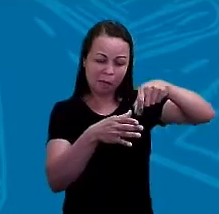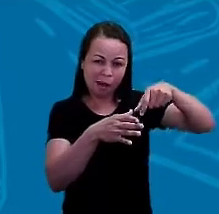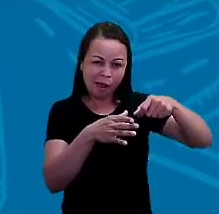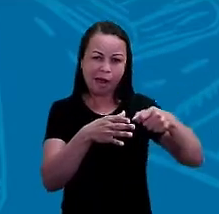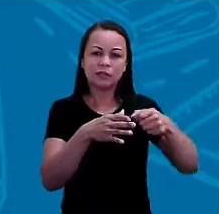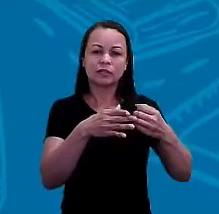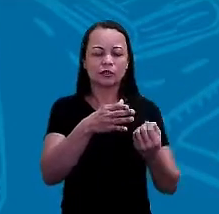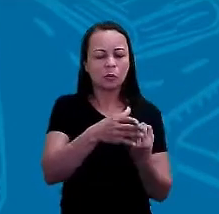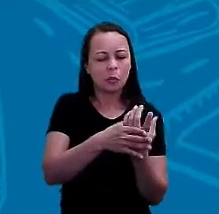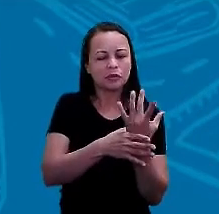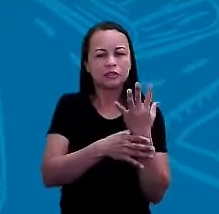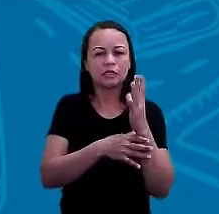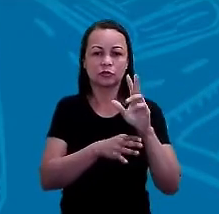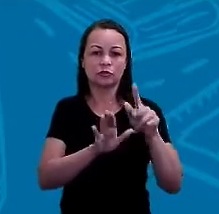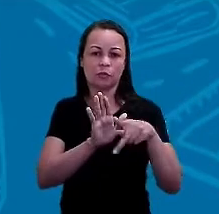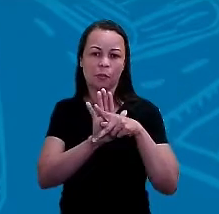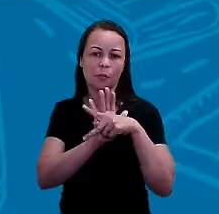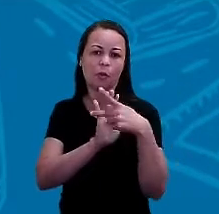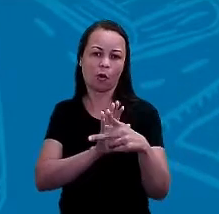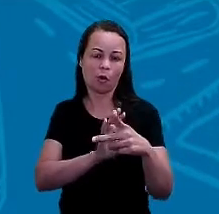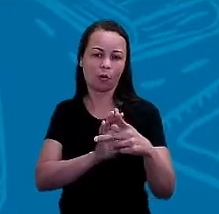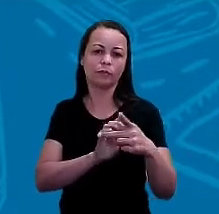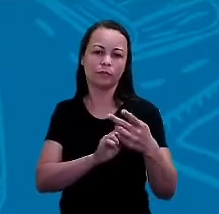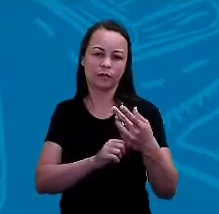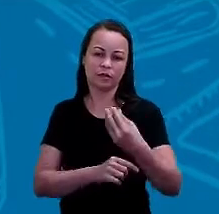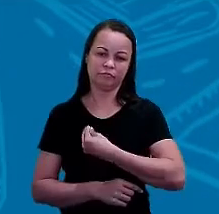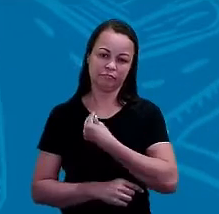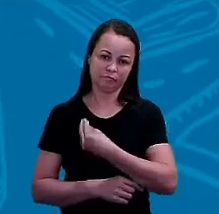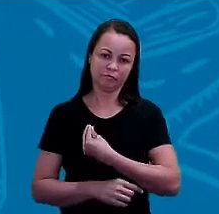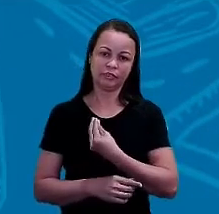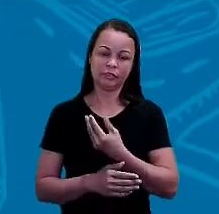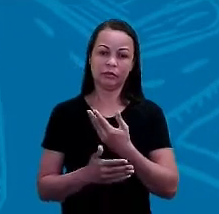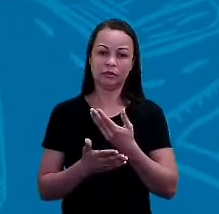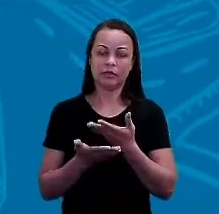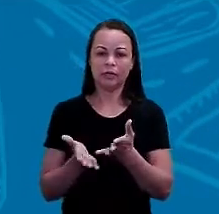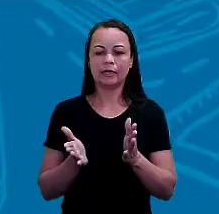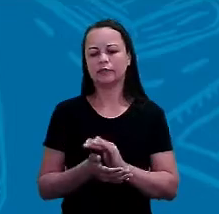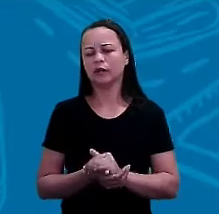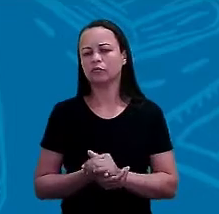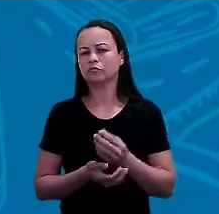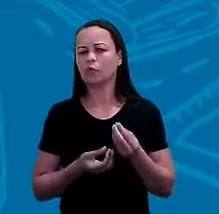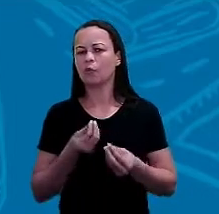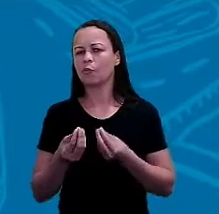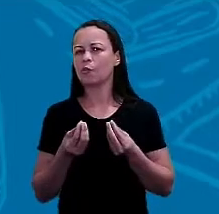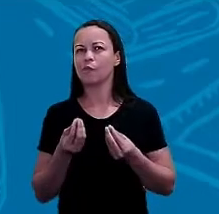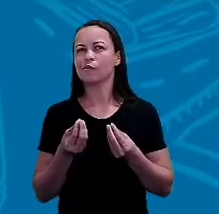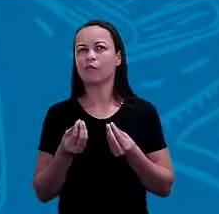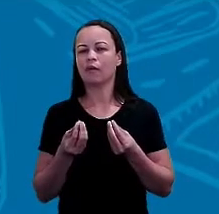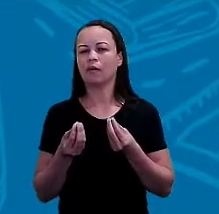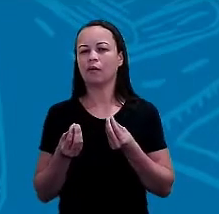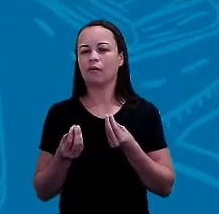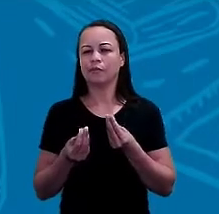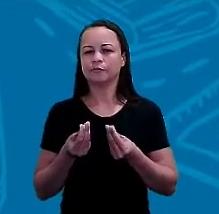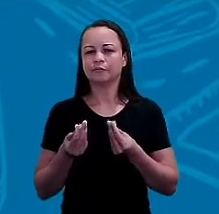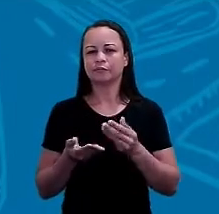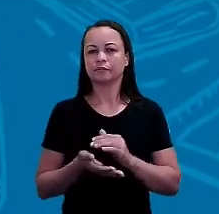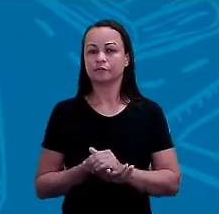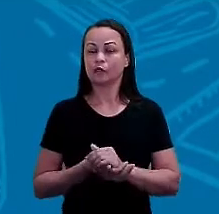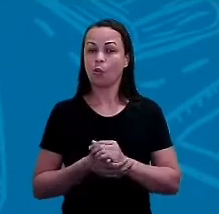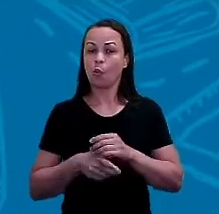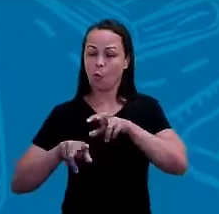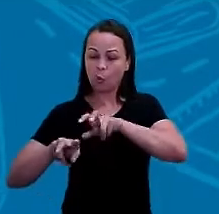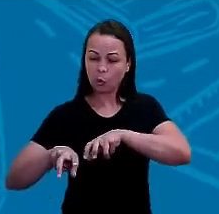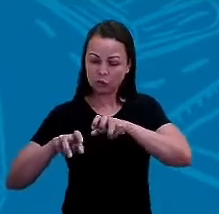a plantação para o seu próprio sustento. Não é uma, como eu posso expor melhor para vocês? Não é um